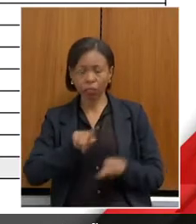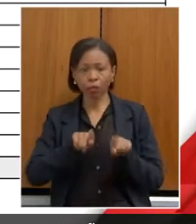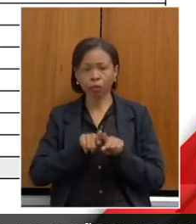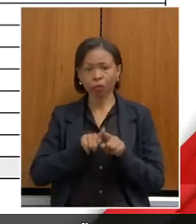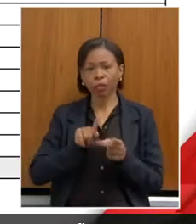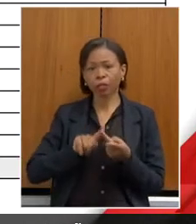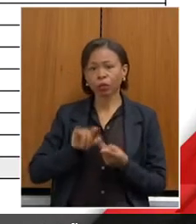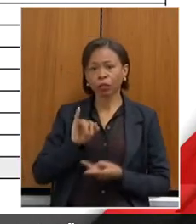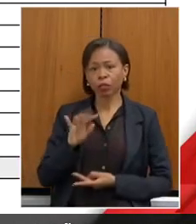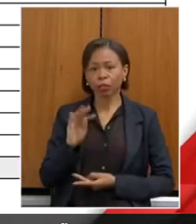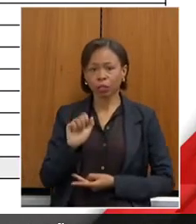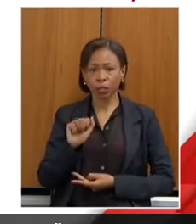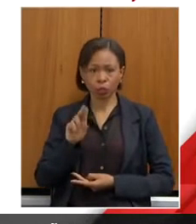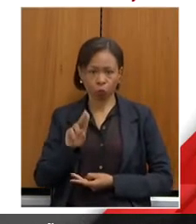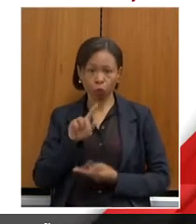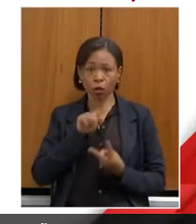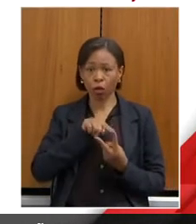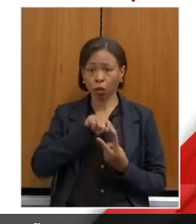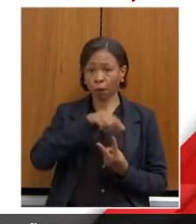quantidade. Pode passar?